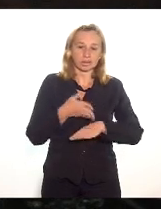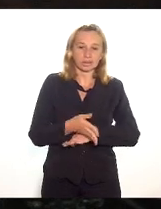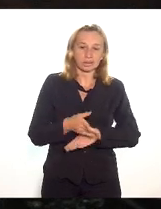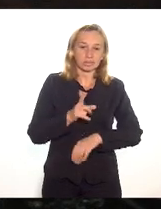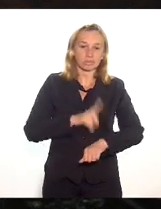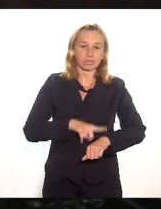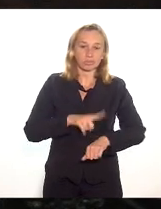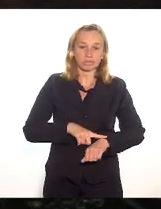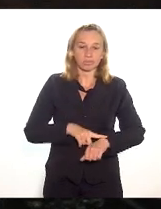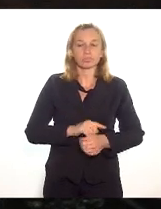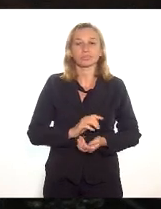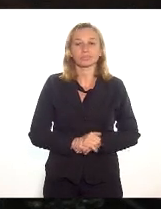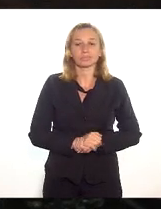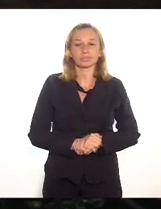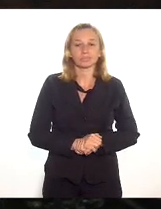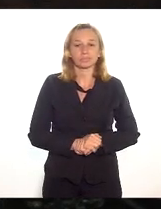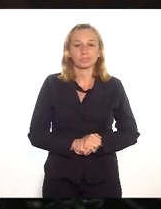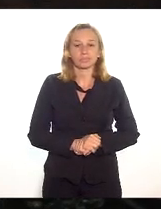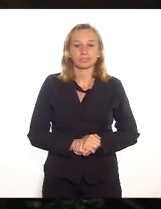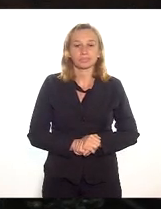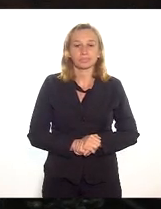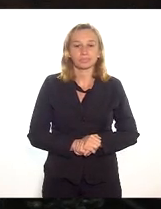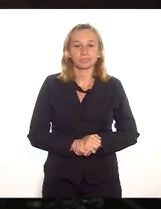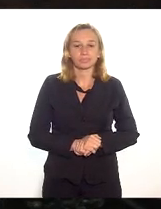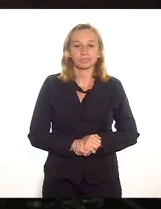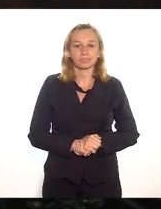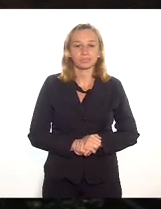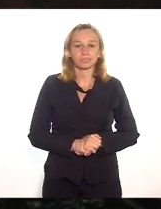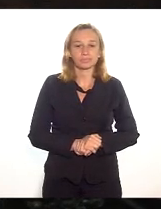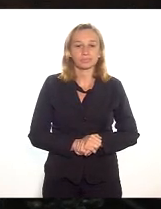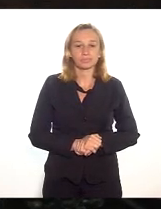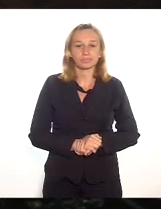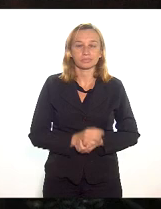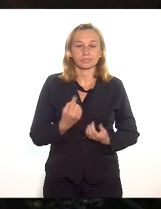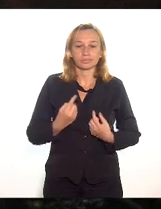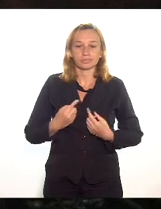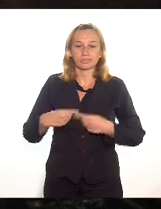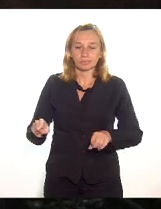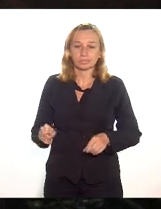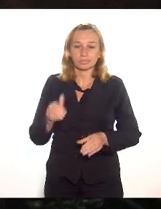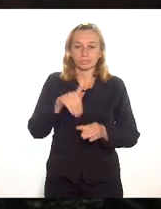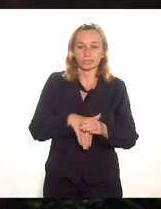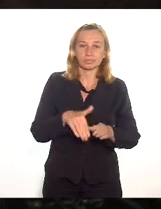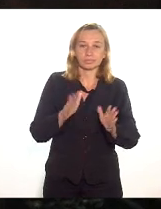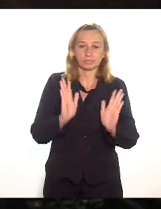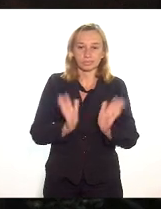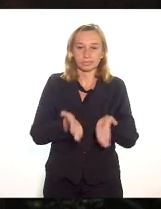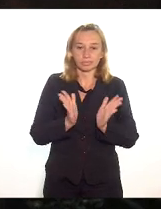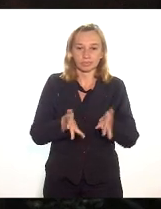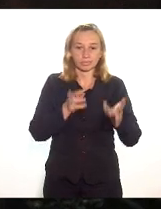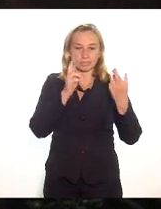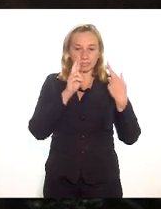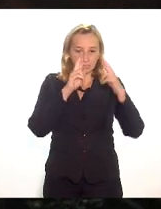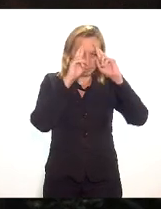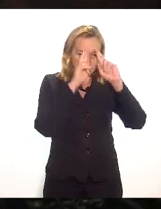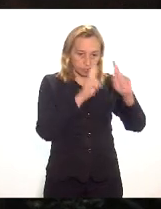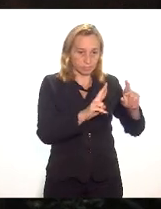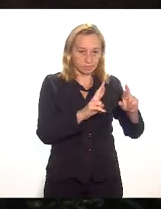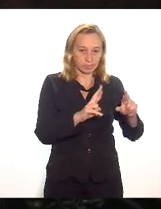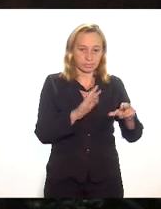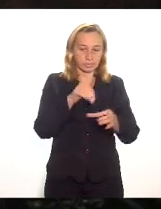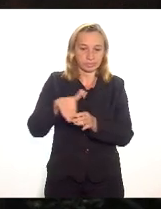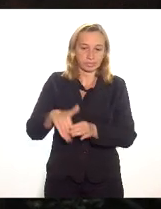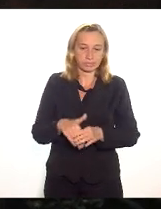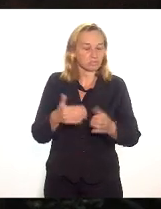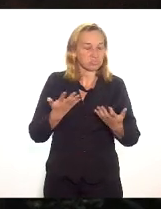mandado de segurança para tentar barrar a votação de hoje em respeito à população que não aguenta mais